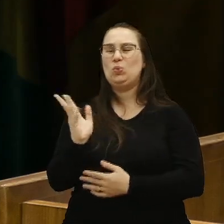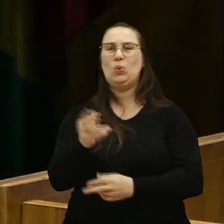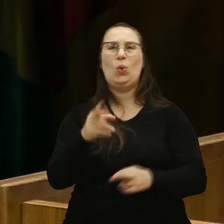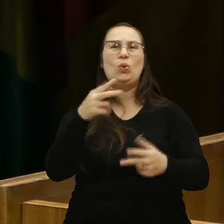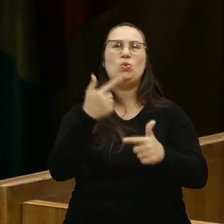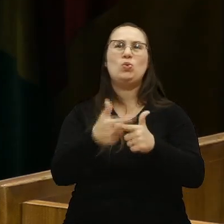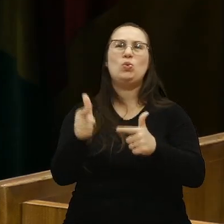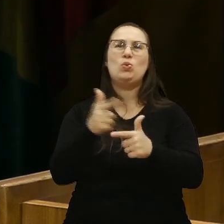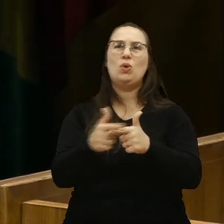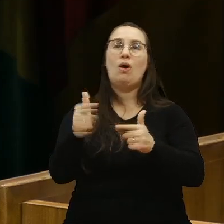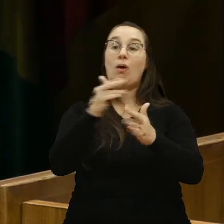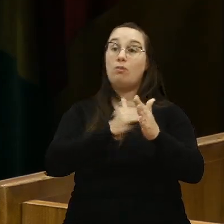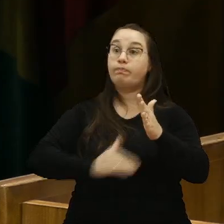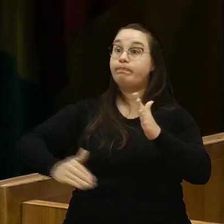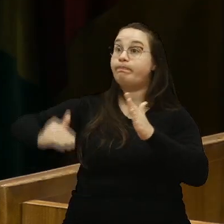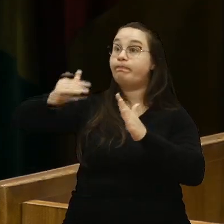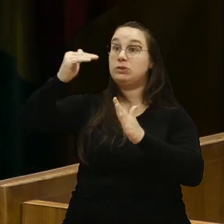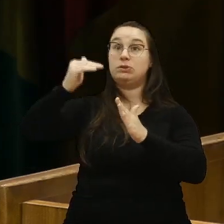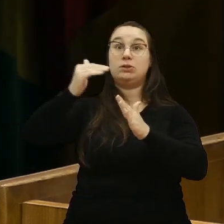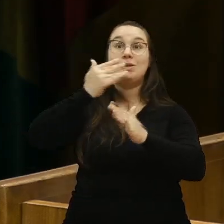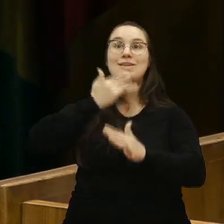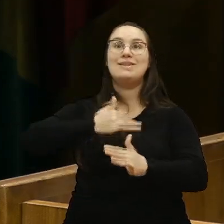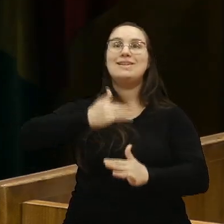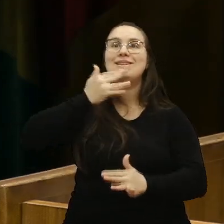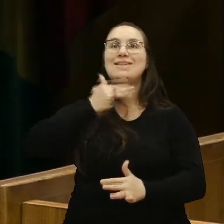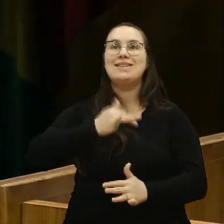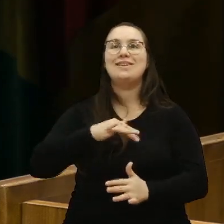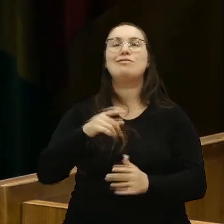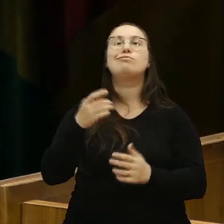o ápice disso são crianças